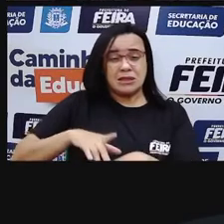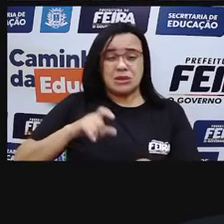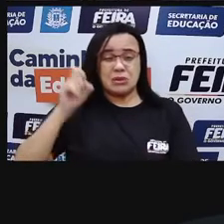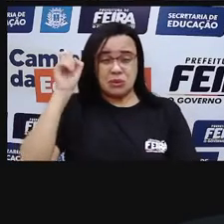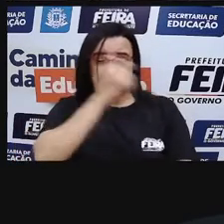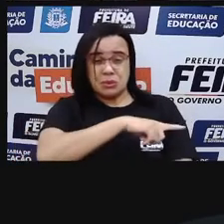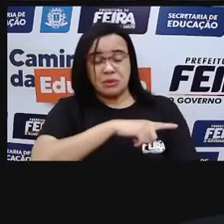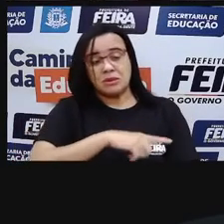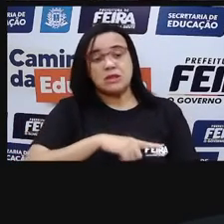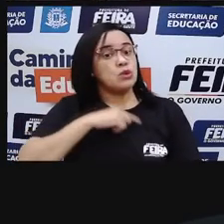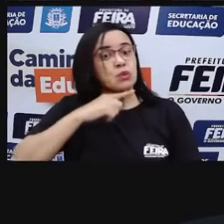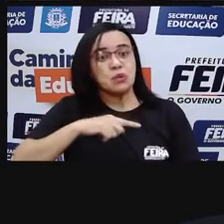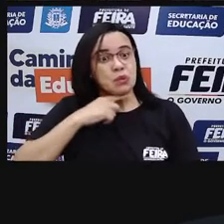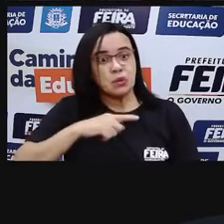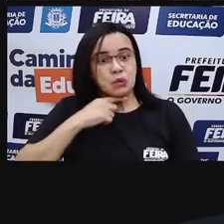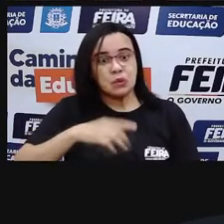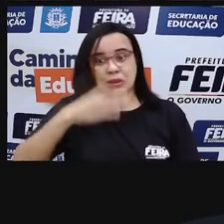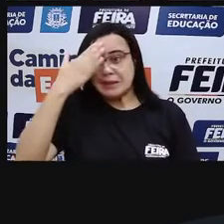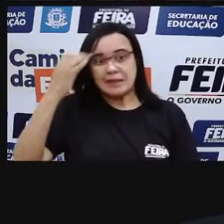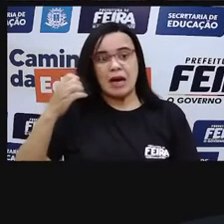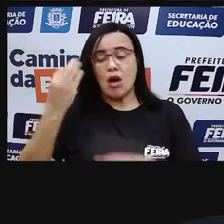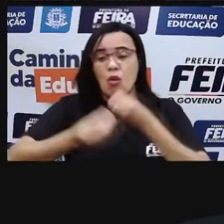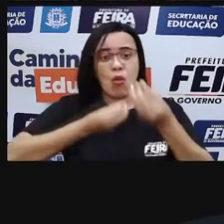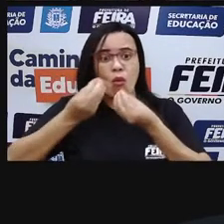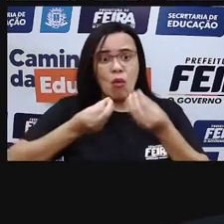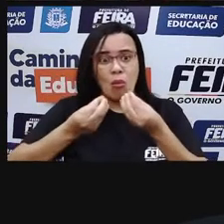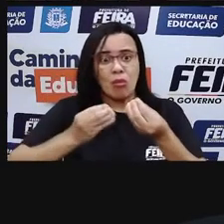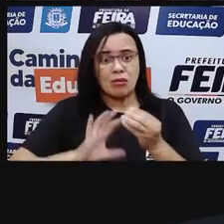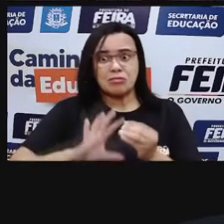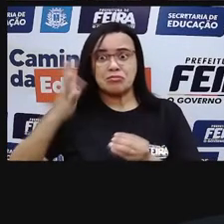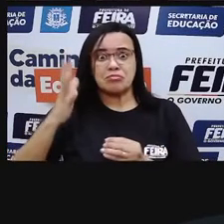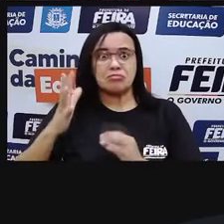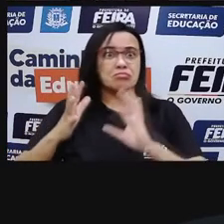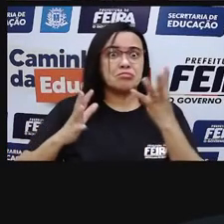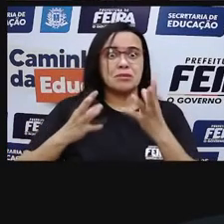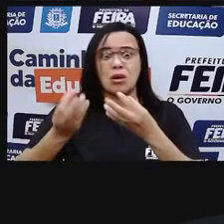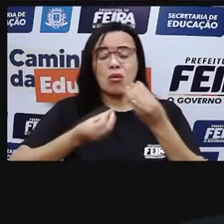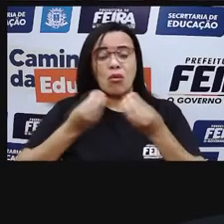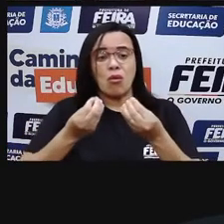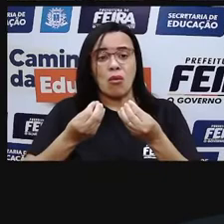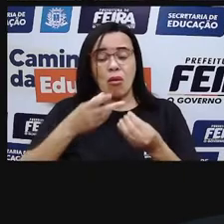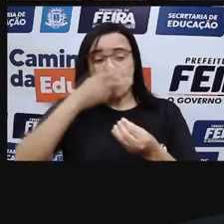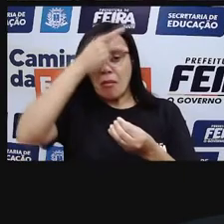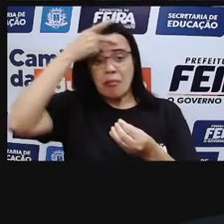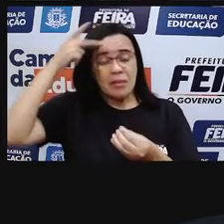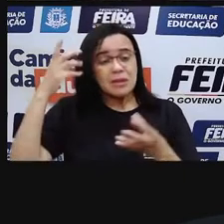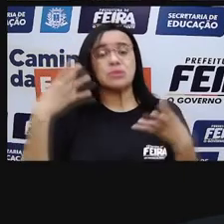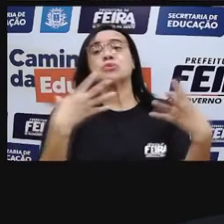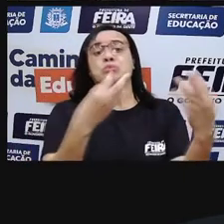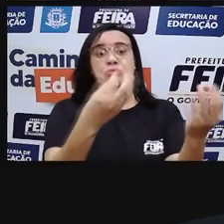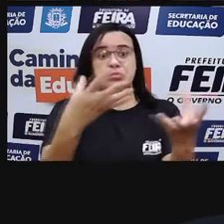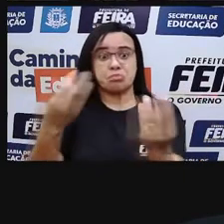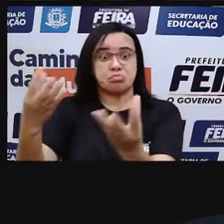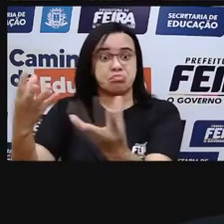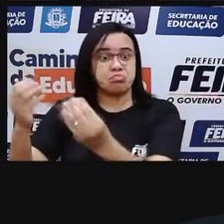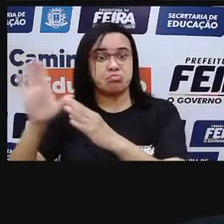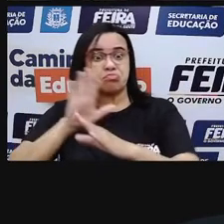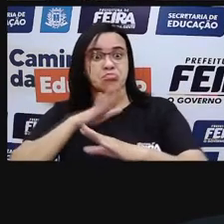quantidade da penicilina nos campos de guerra, o que que acontece? O número de mortes por infecções